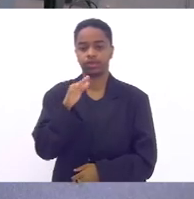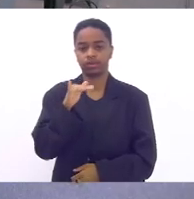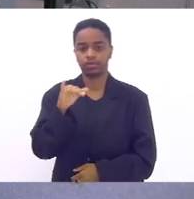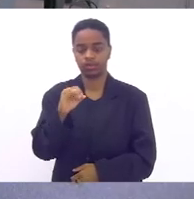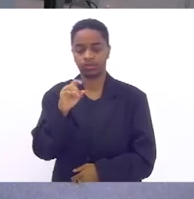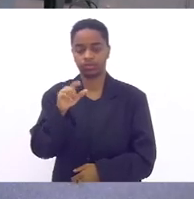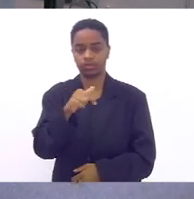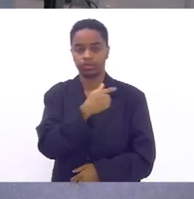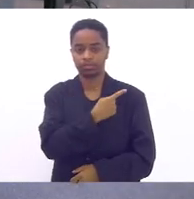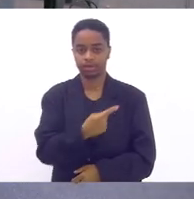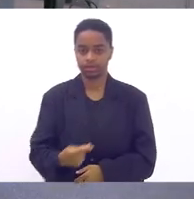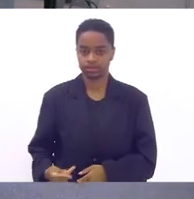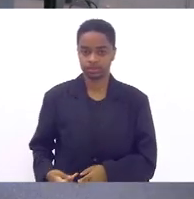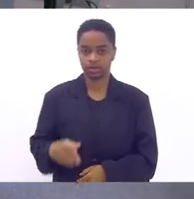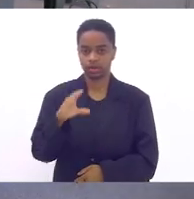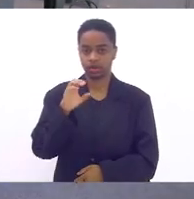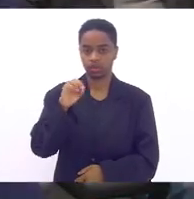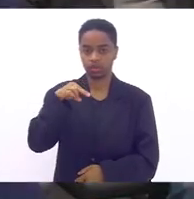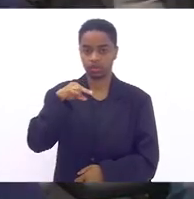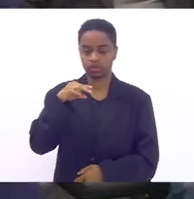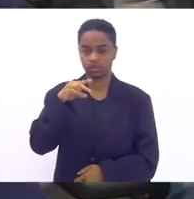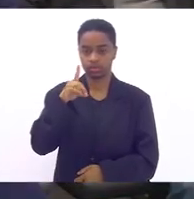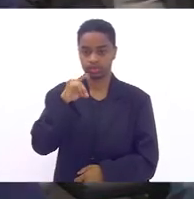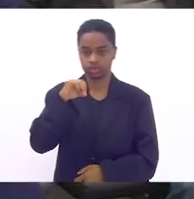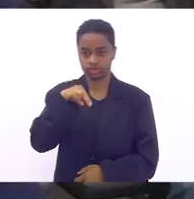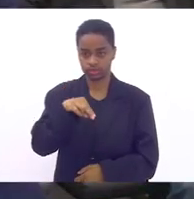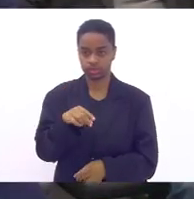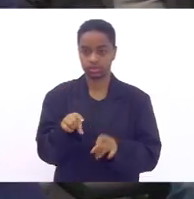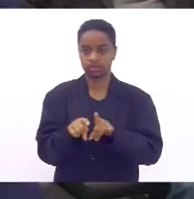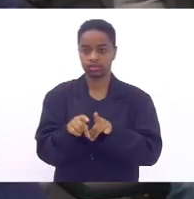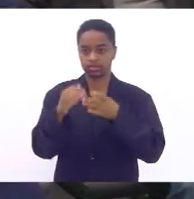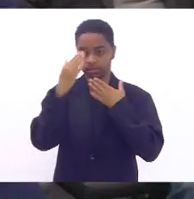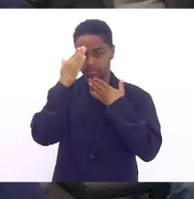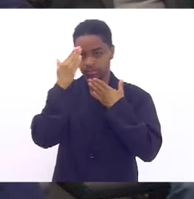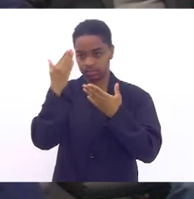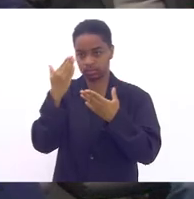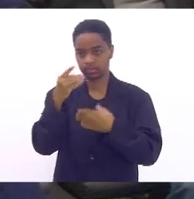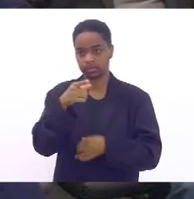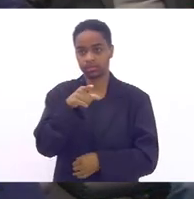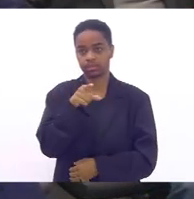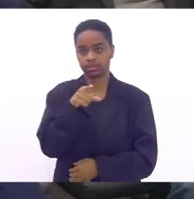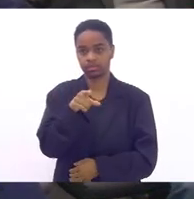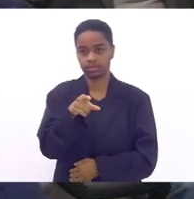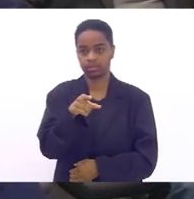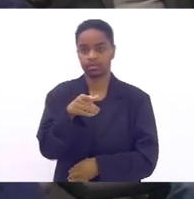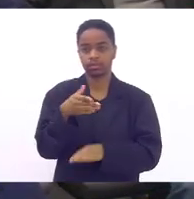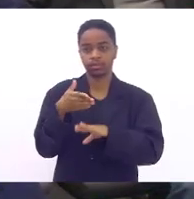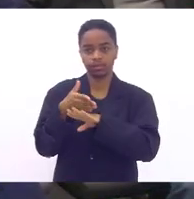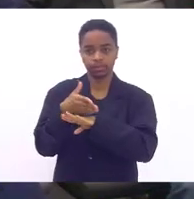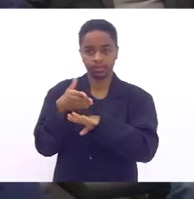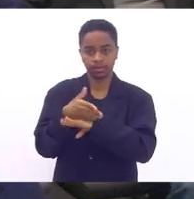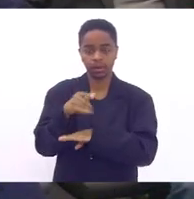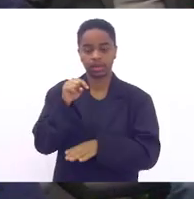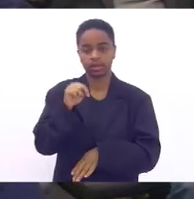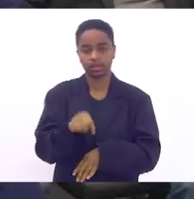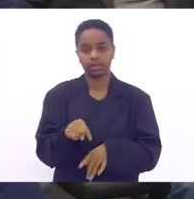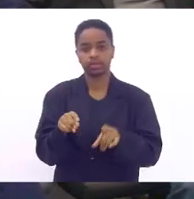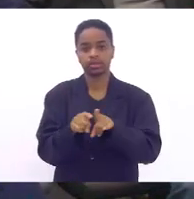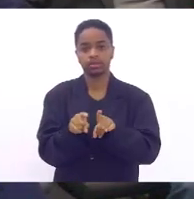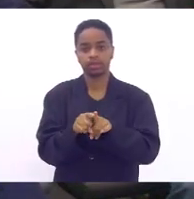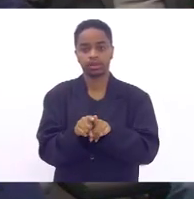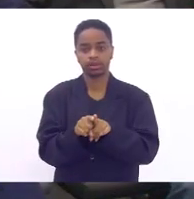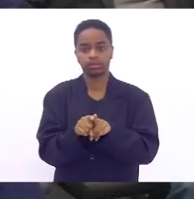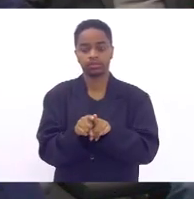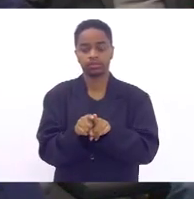presidente da codim agradecendo não é a sua Fundamental e participação tendo em vista que